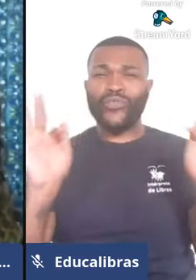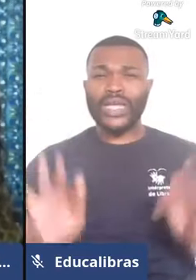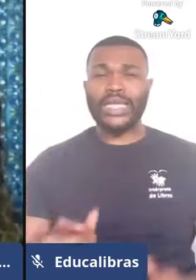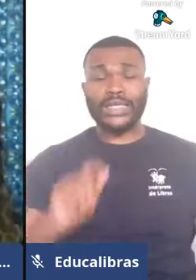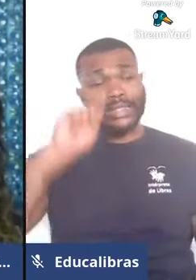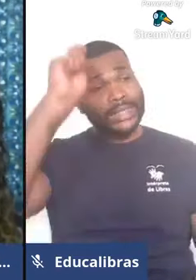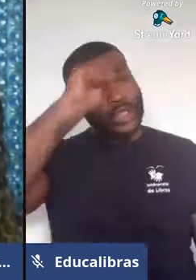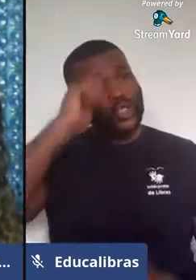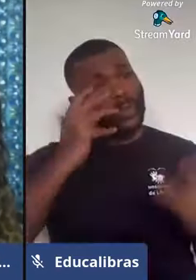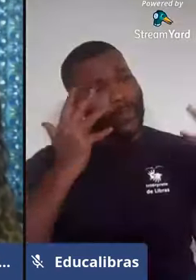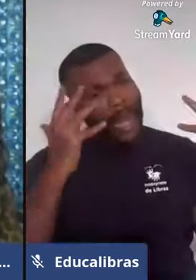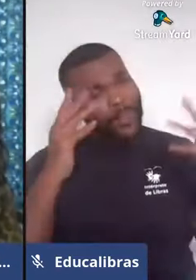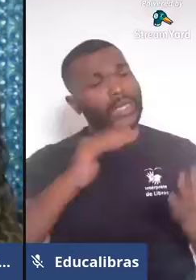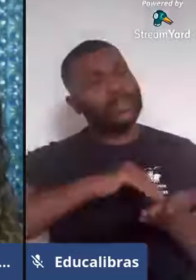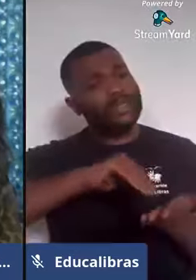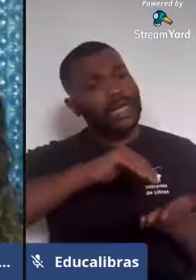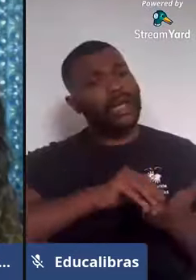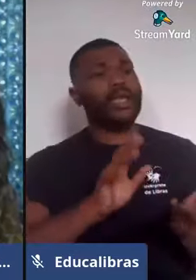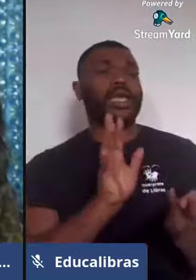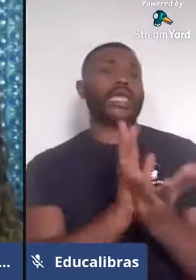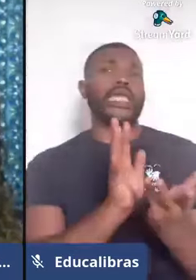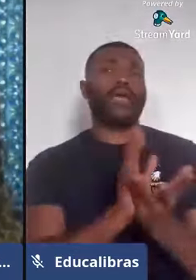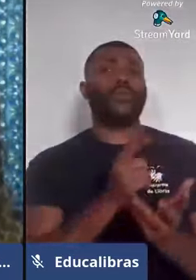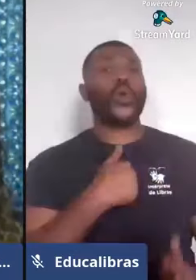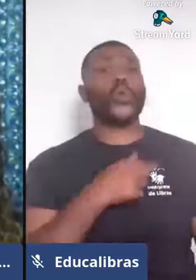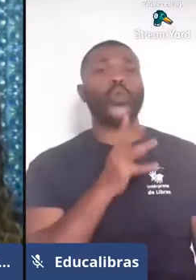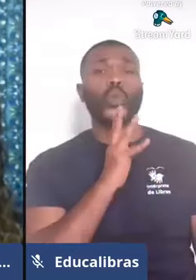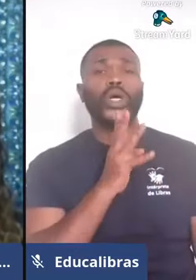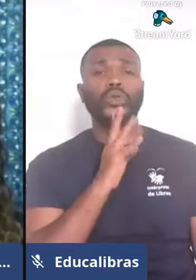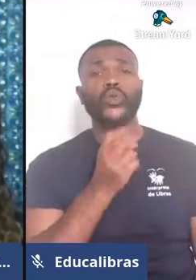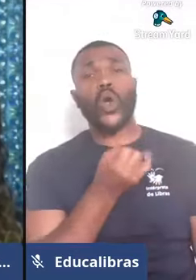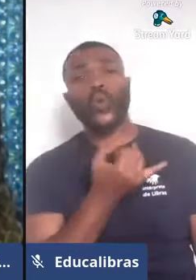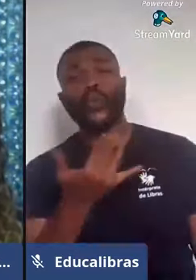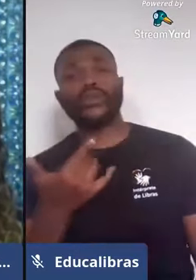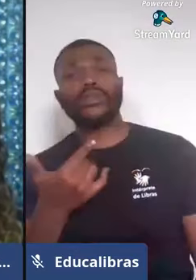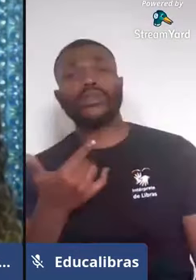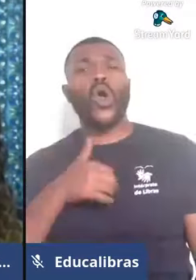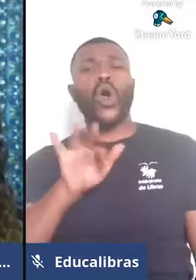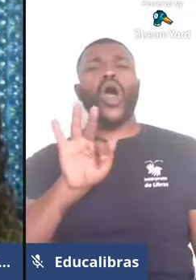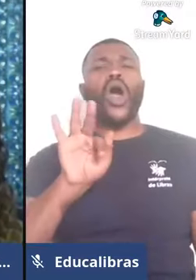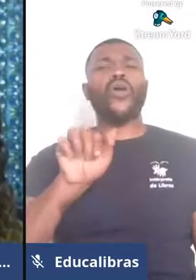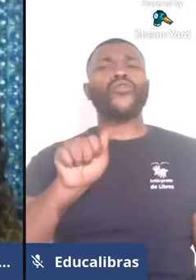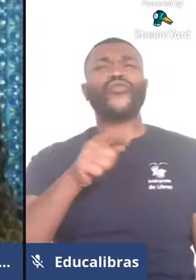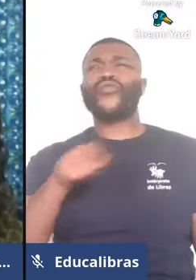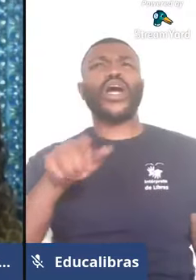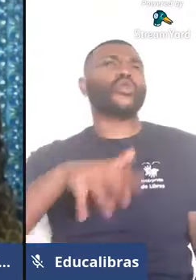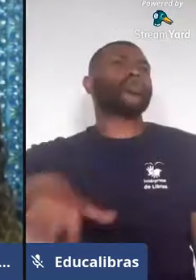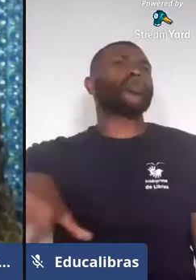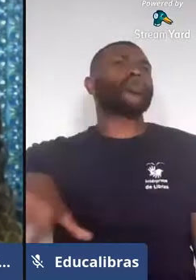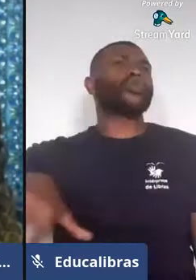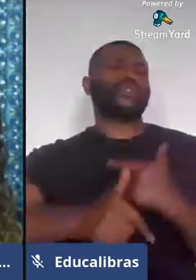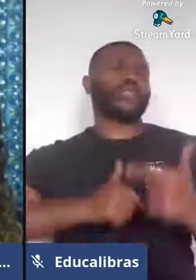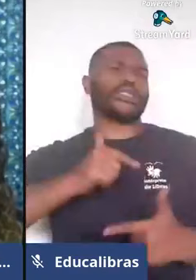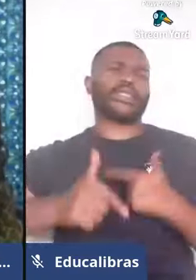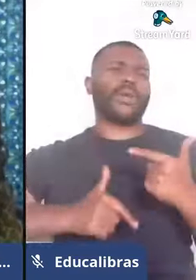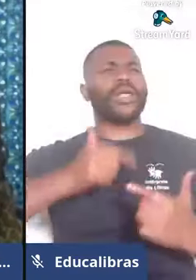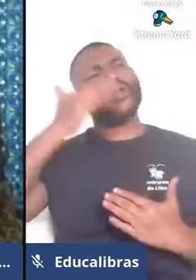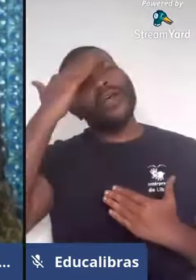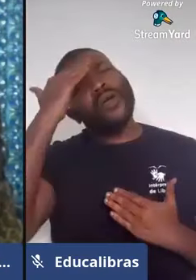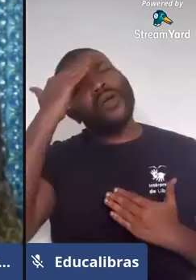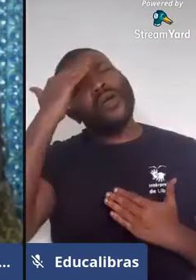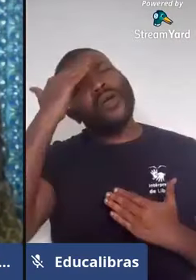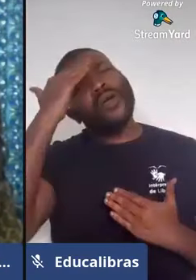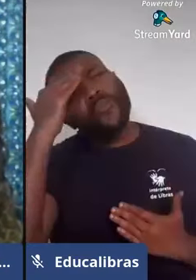toda a sua equipe, que eu conheço alguns, outros não, mas sou fã de todos, aí a galera tá trabalhando bastante aí, obrigada por tudo, e é